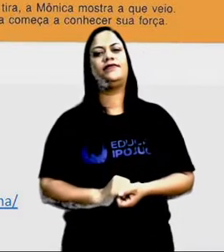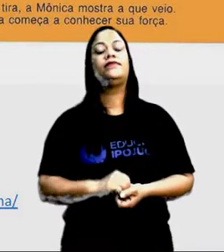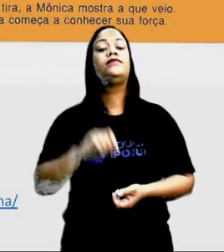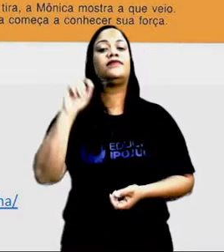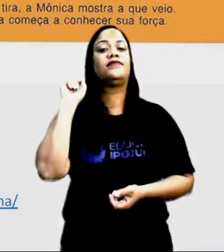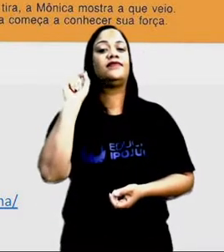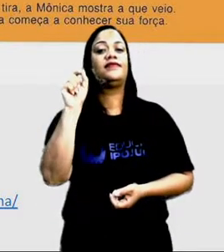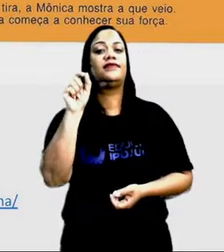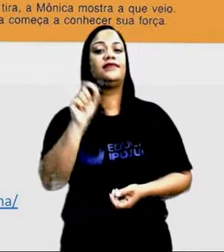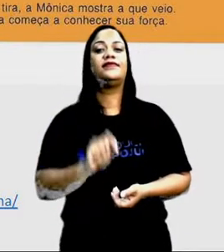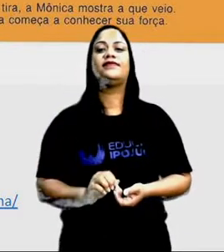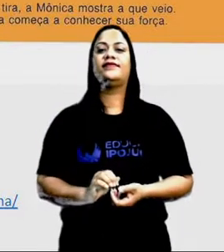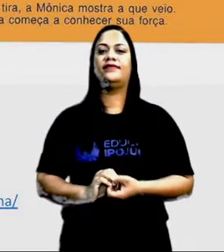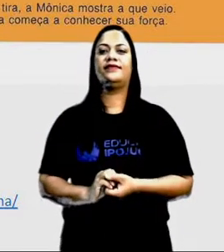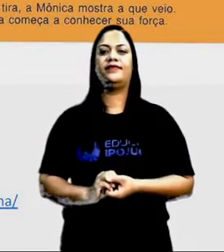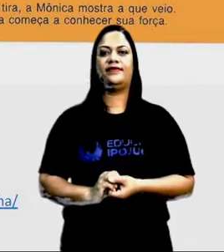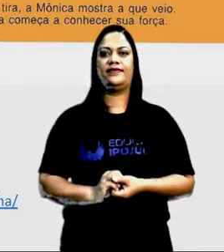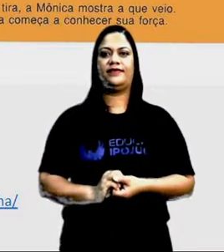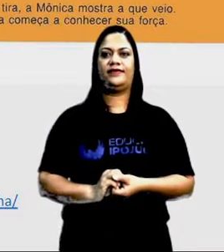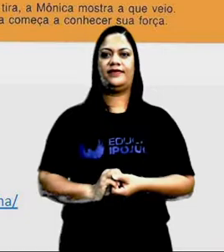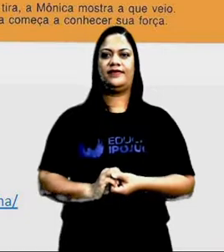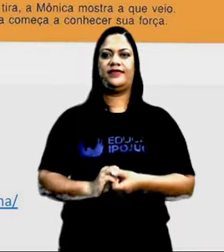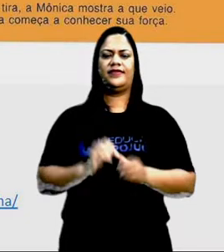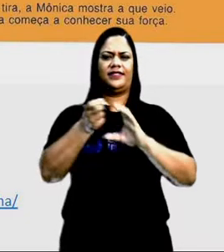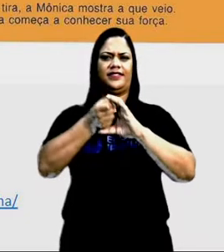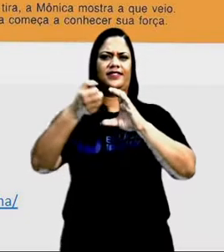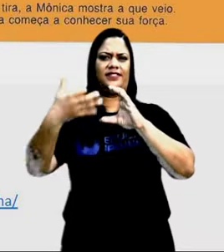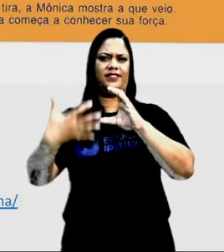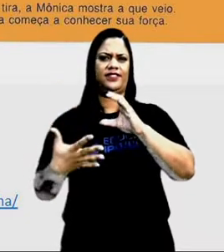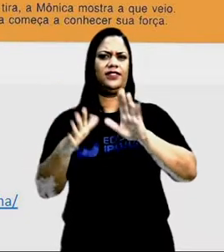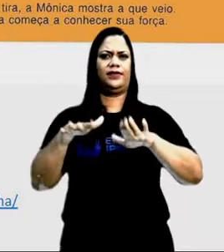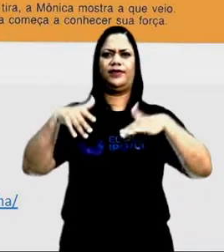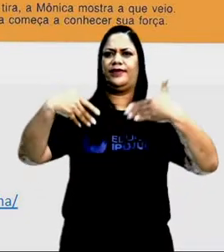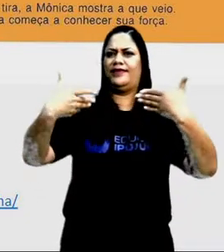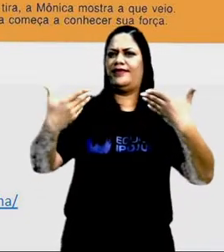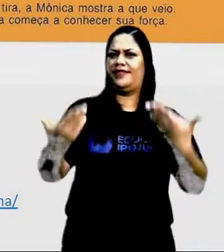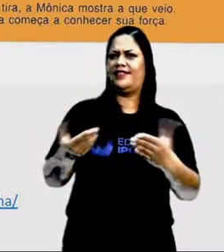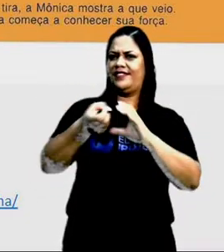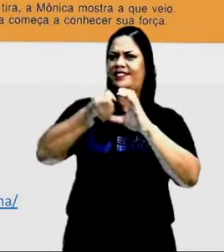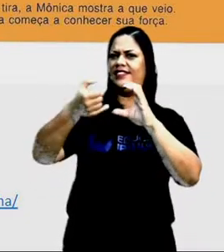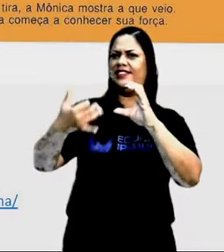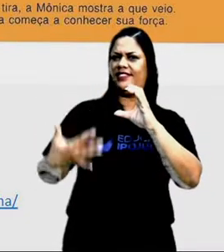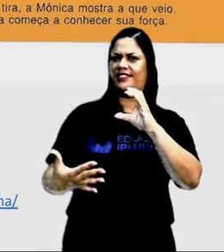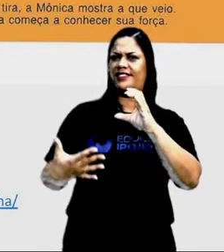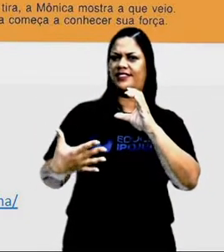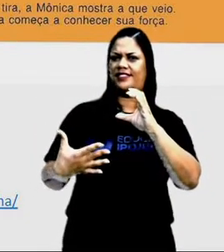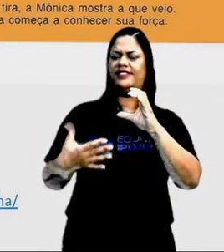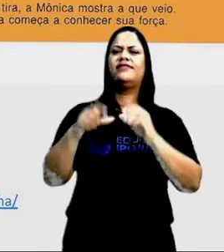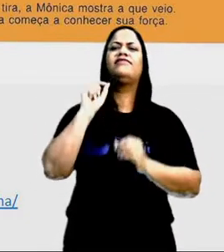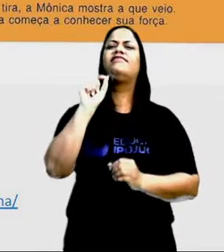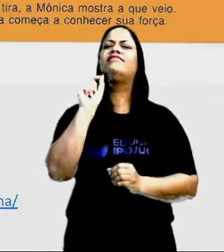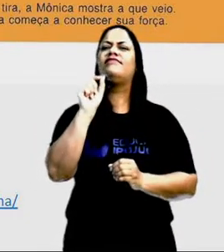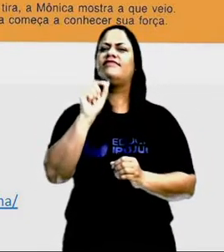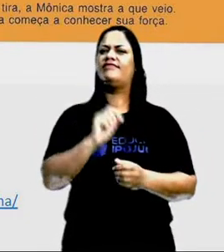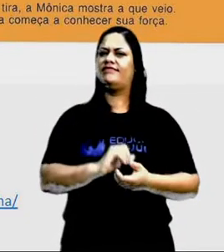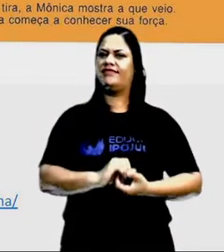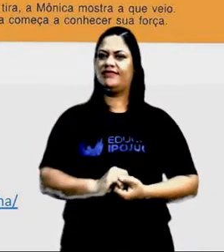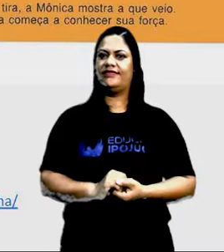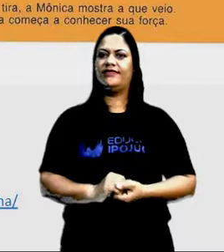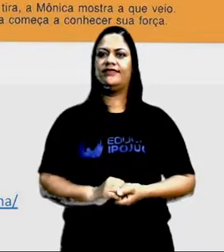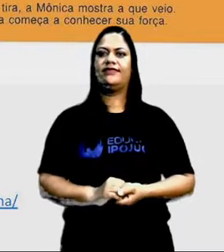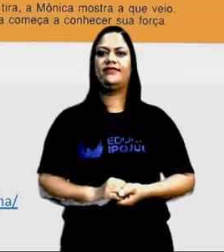O que é formato e característica? Quais são os formatos da tirinha? O que são isso?